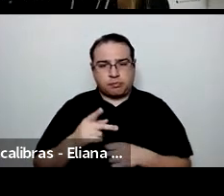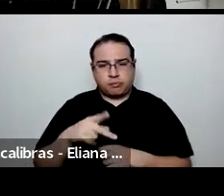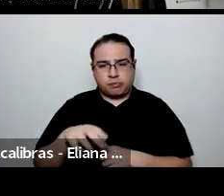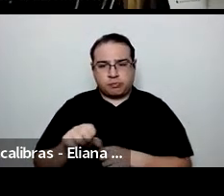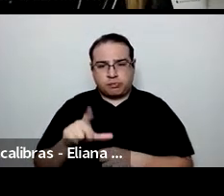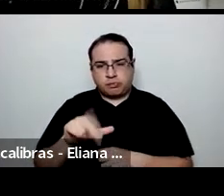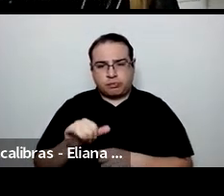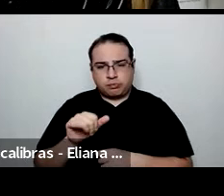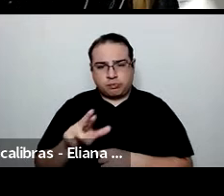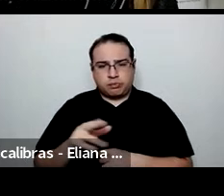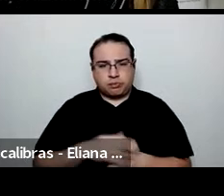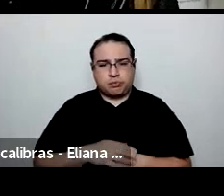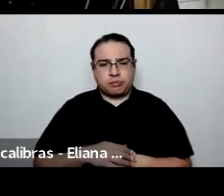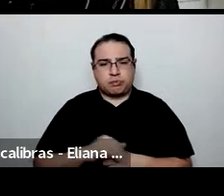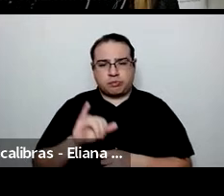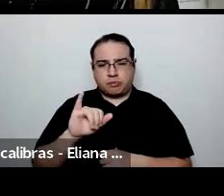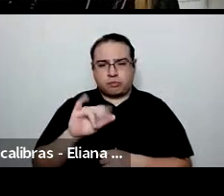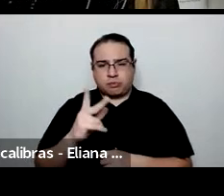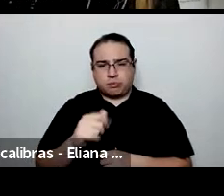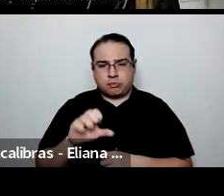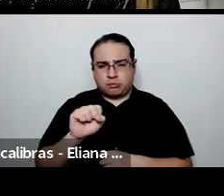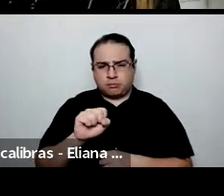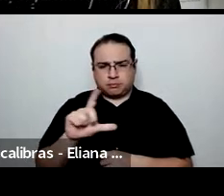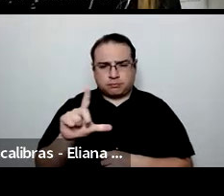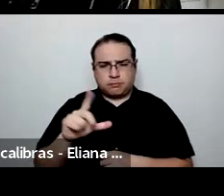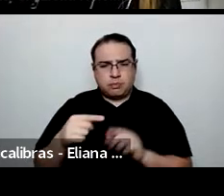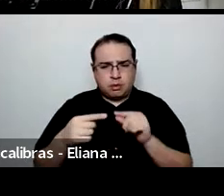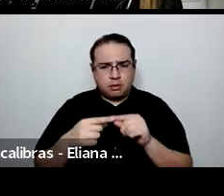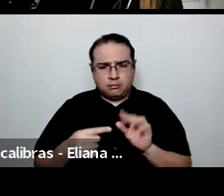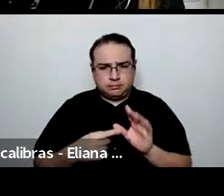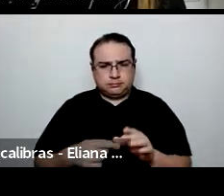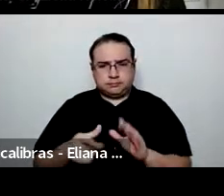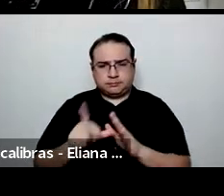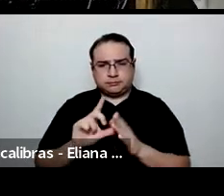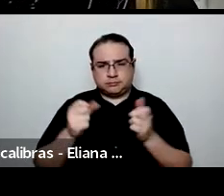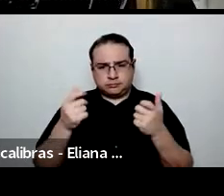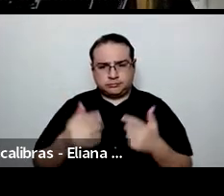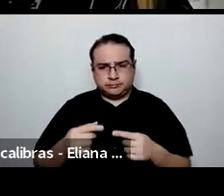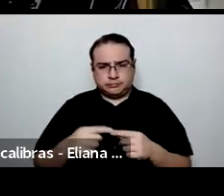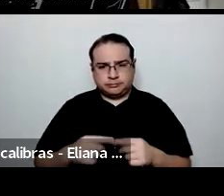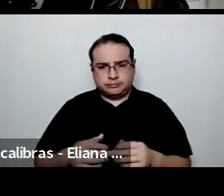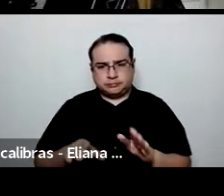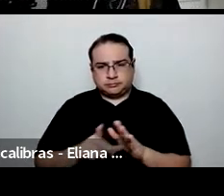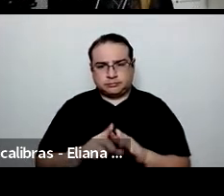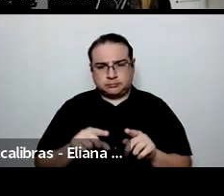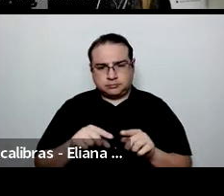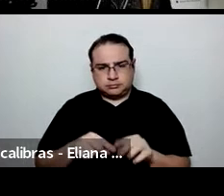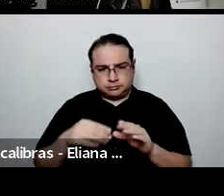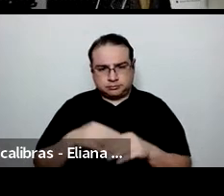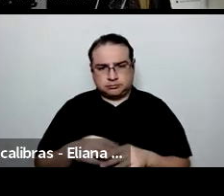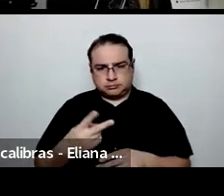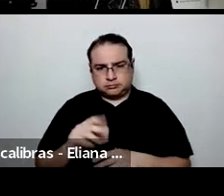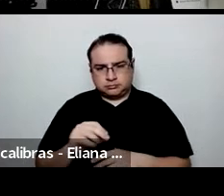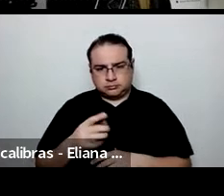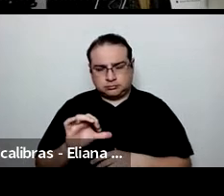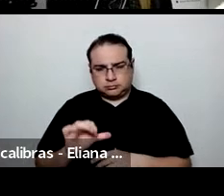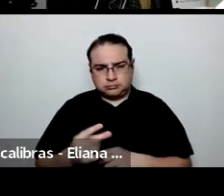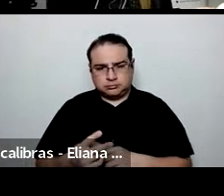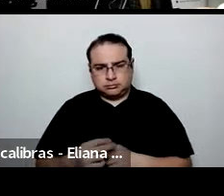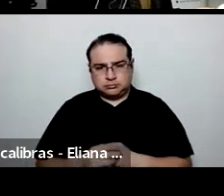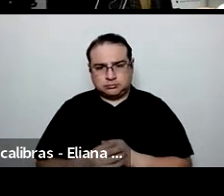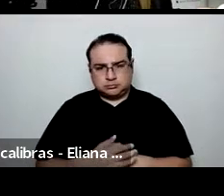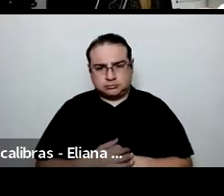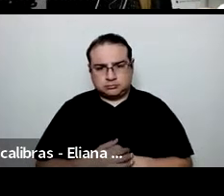aqui na Ilha de São Luís em Em momento anterior ao período de campanha 2020